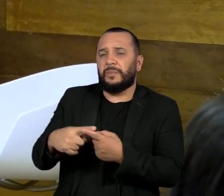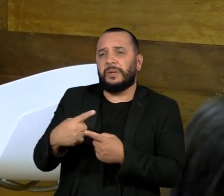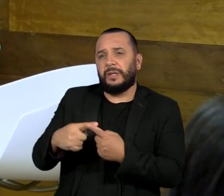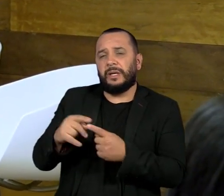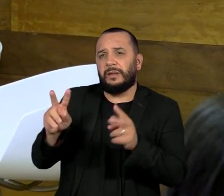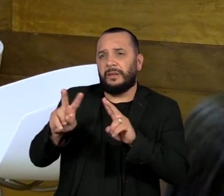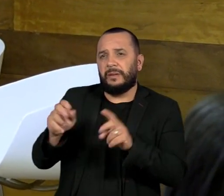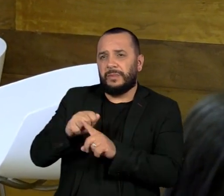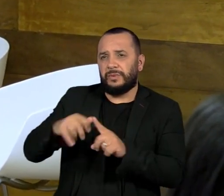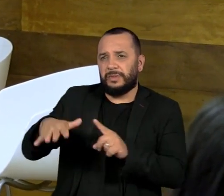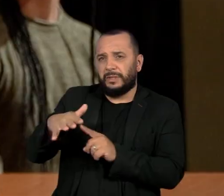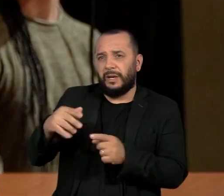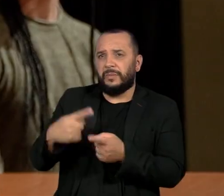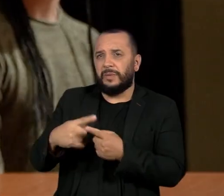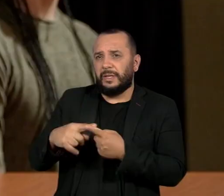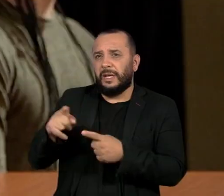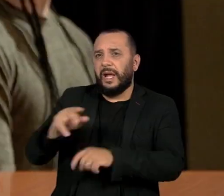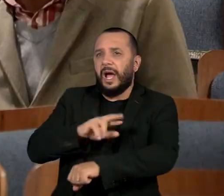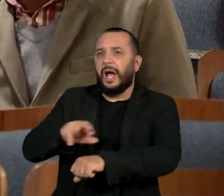social e por conta da minha cor.